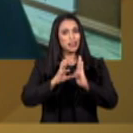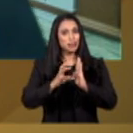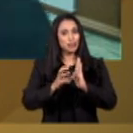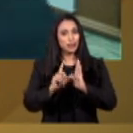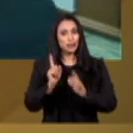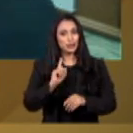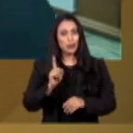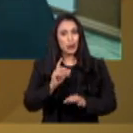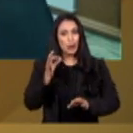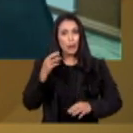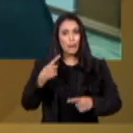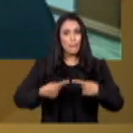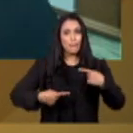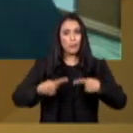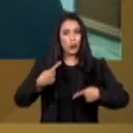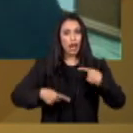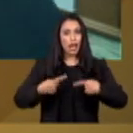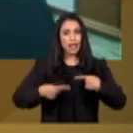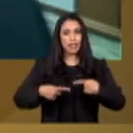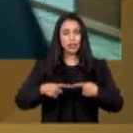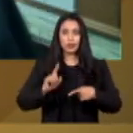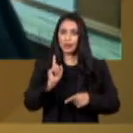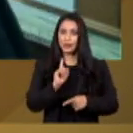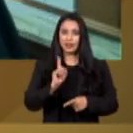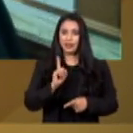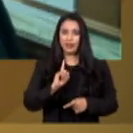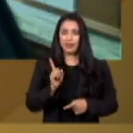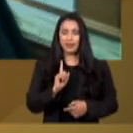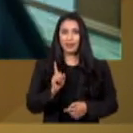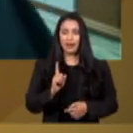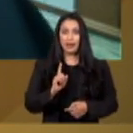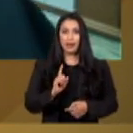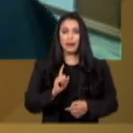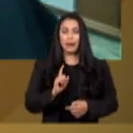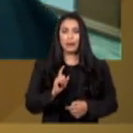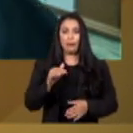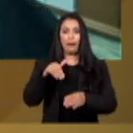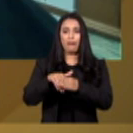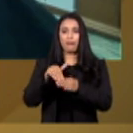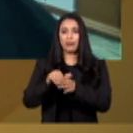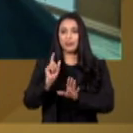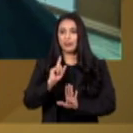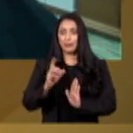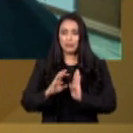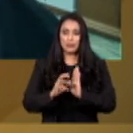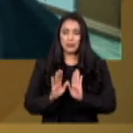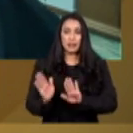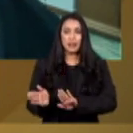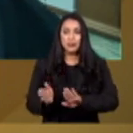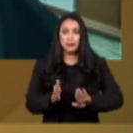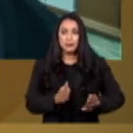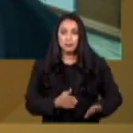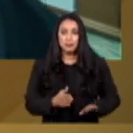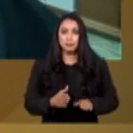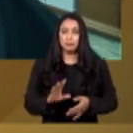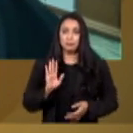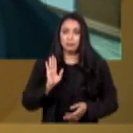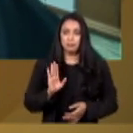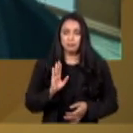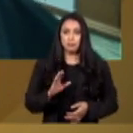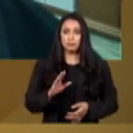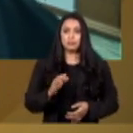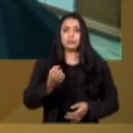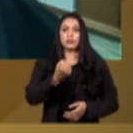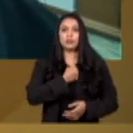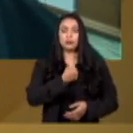ainda não temos no cenário eleitoral administração